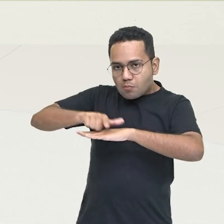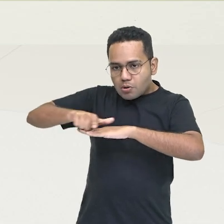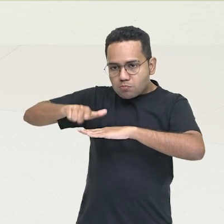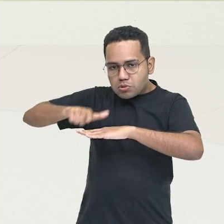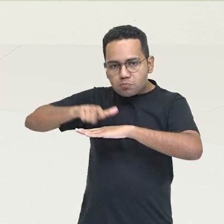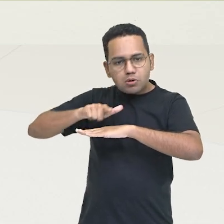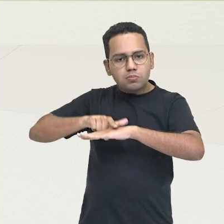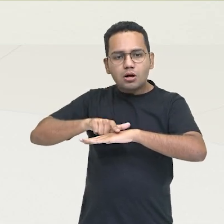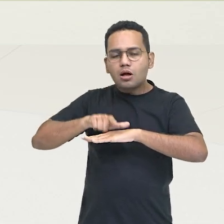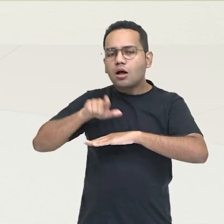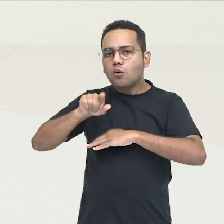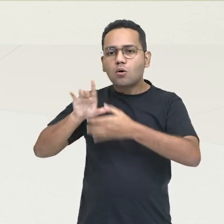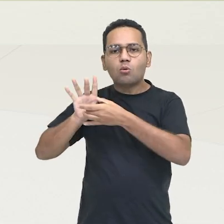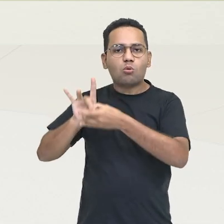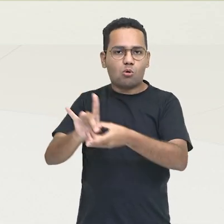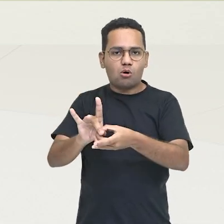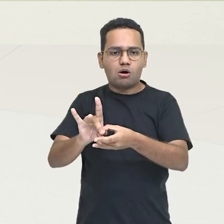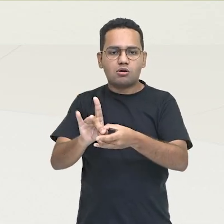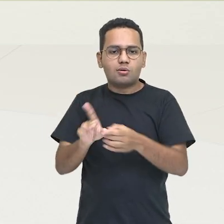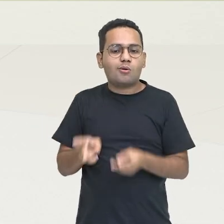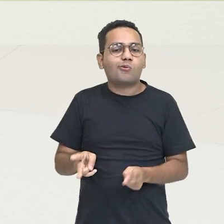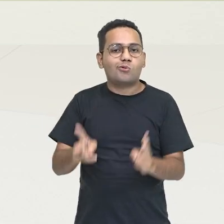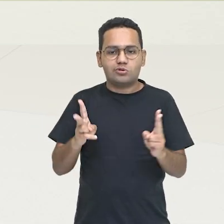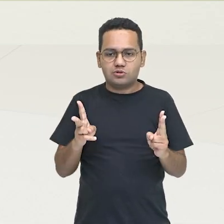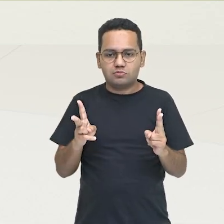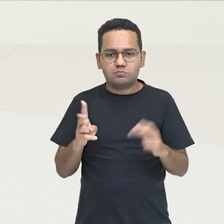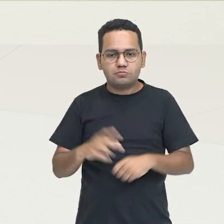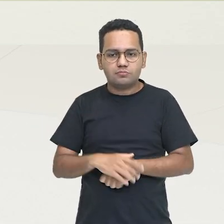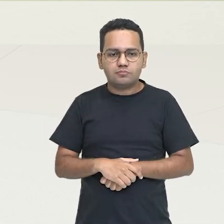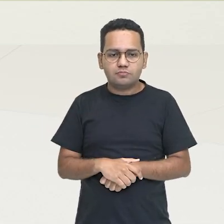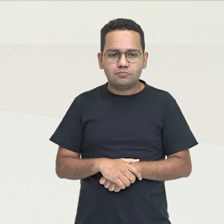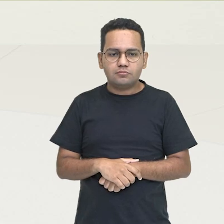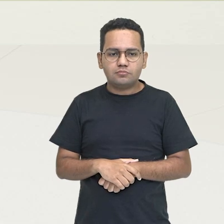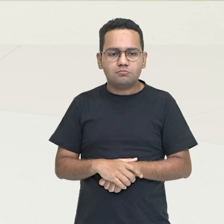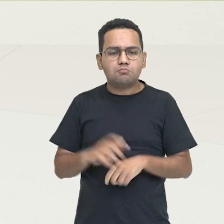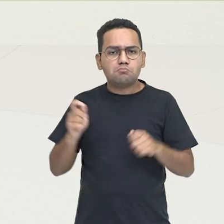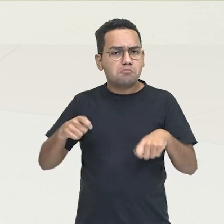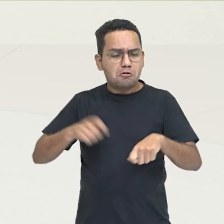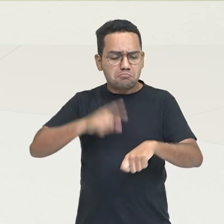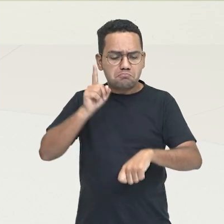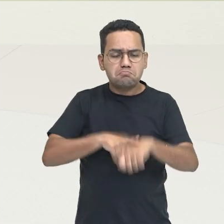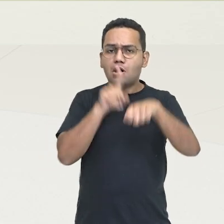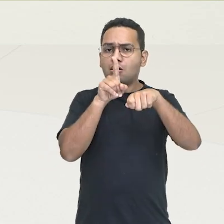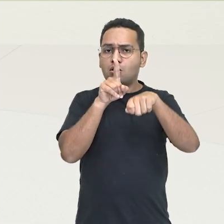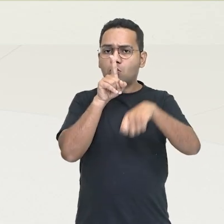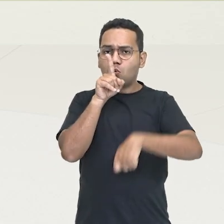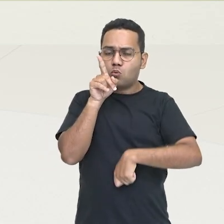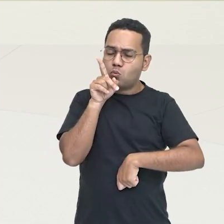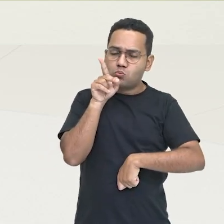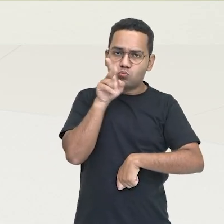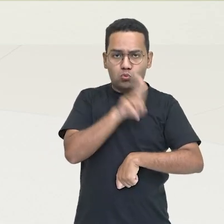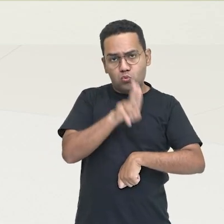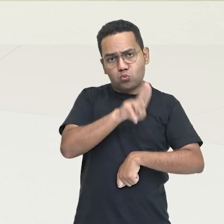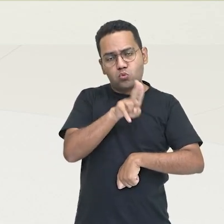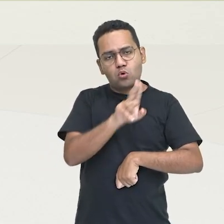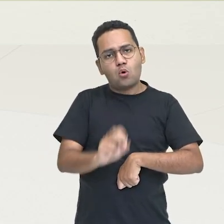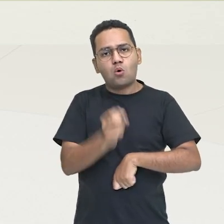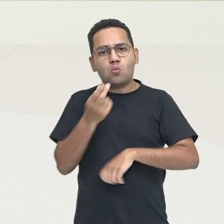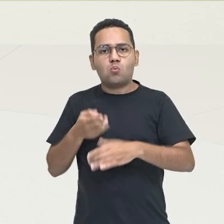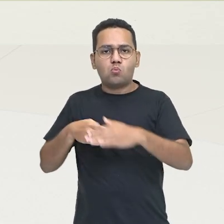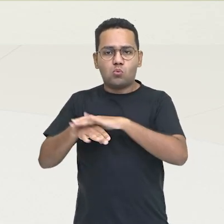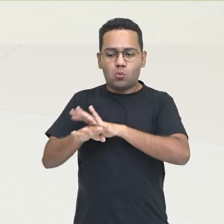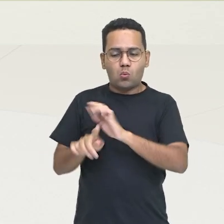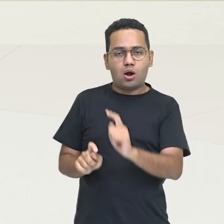corrente contínua e pode ser imediatamente usada ou armazenada, aí